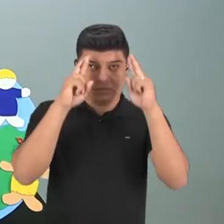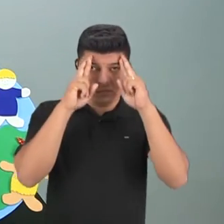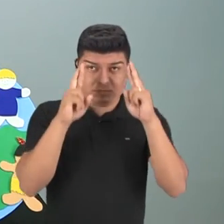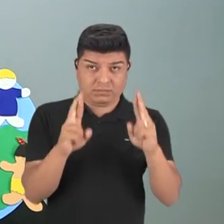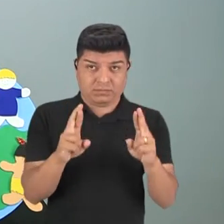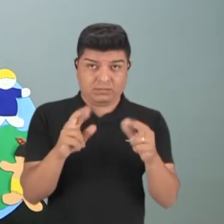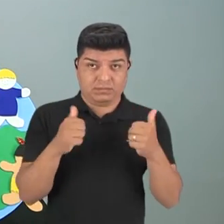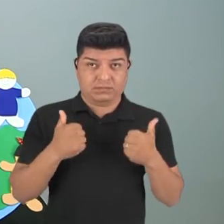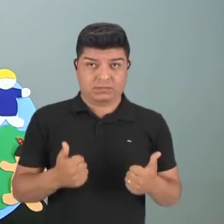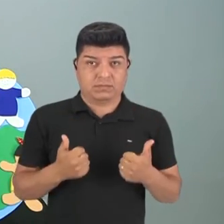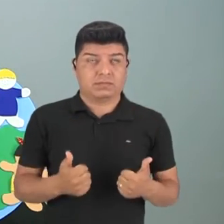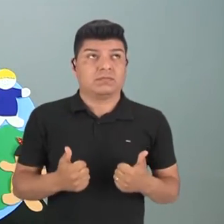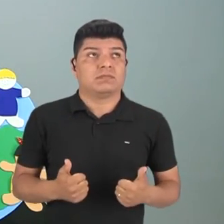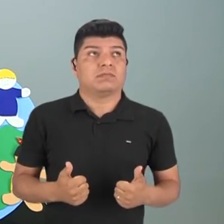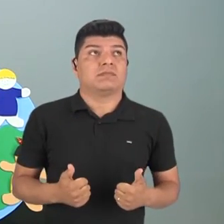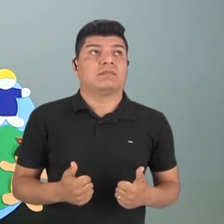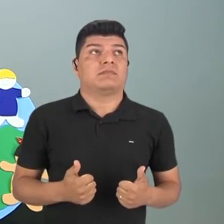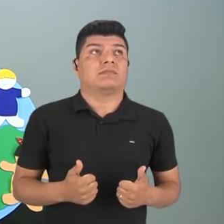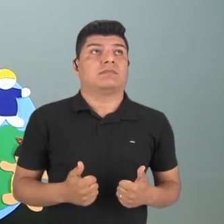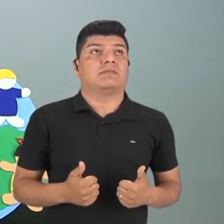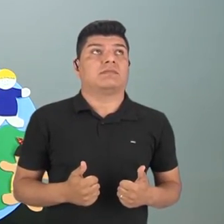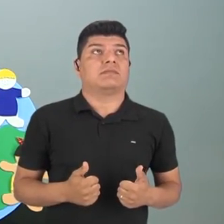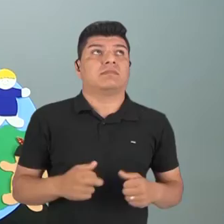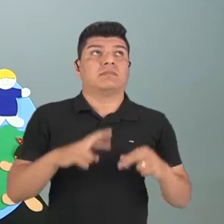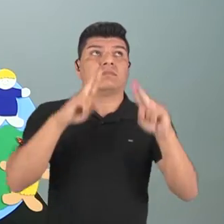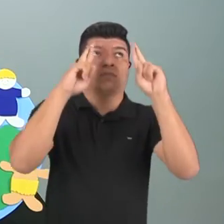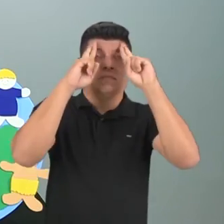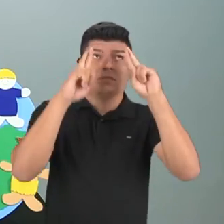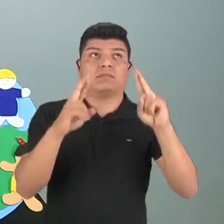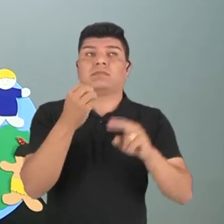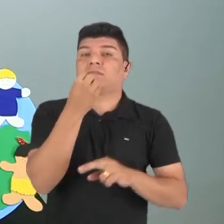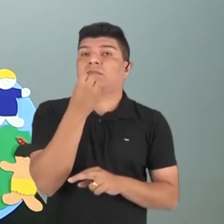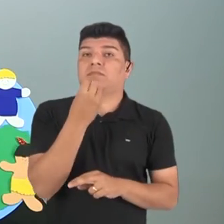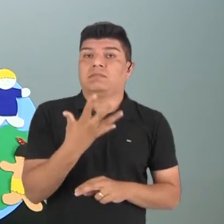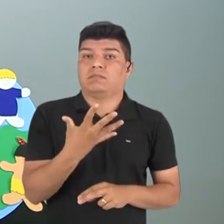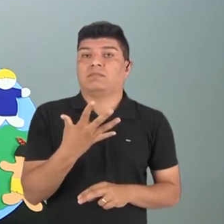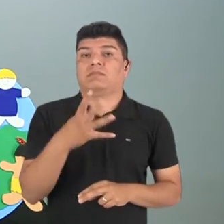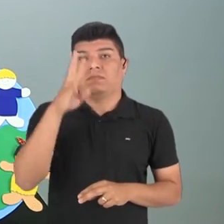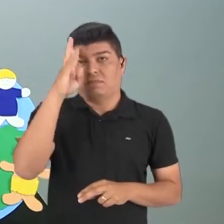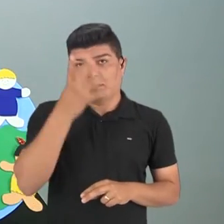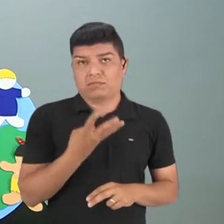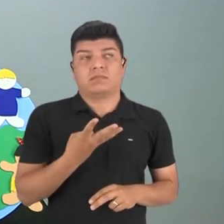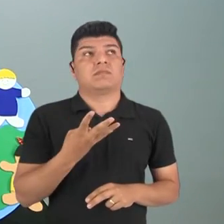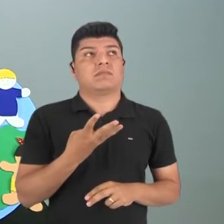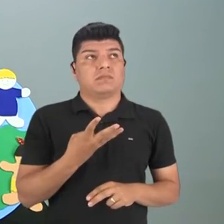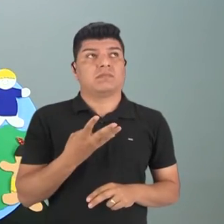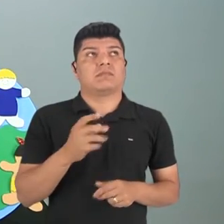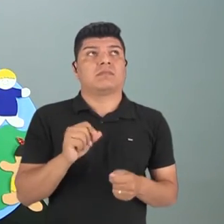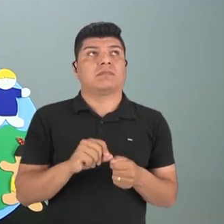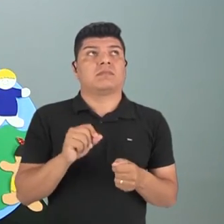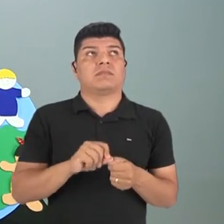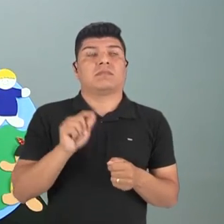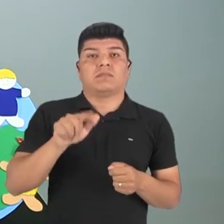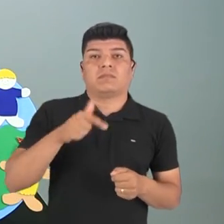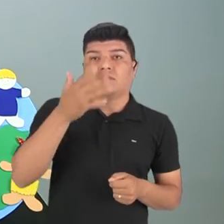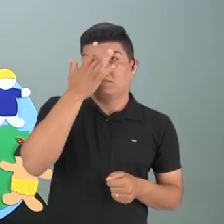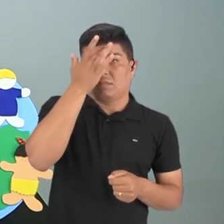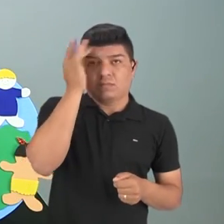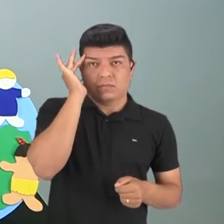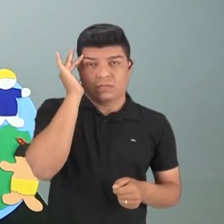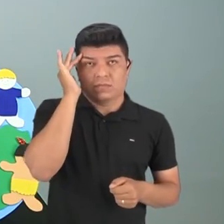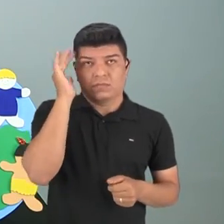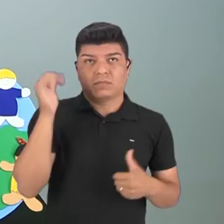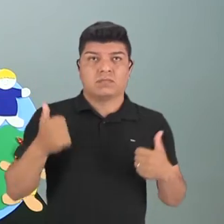desrespeito. É isso mesmo. O respeito é bom, são as nossas boas atitudes que nós fazemos com as outras